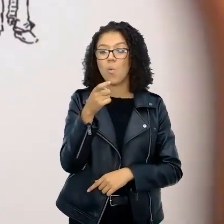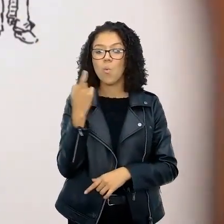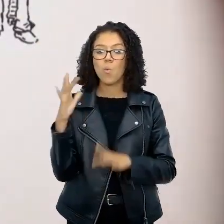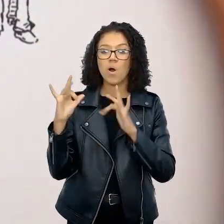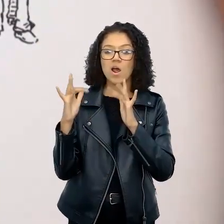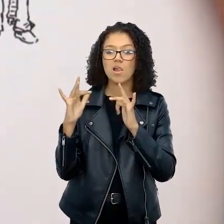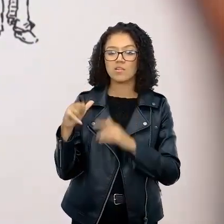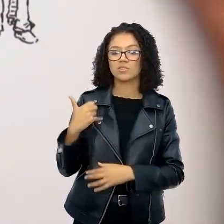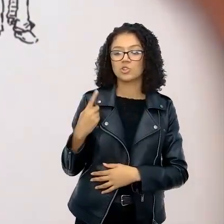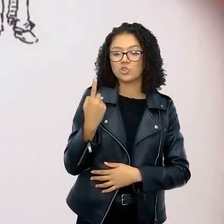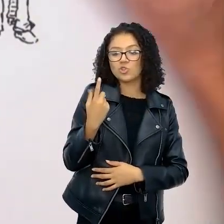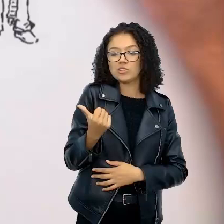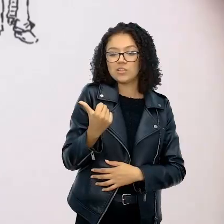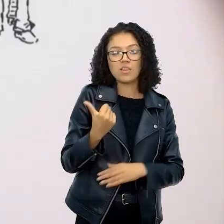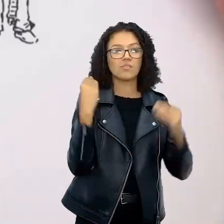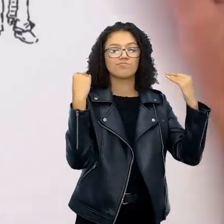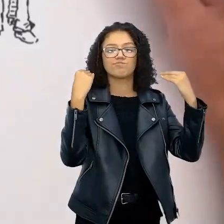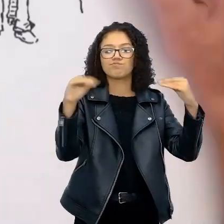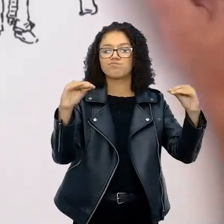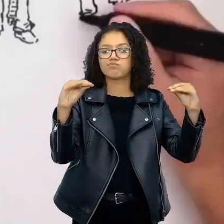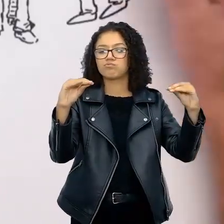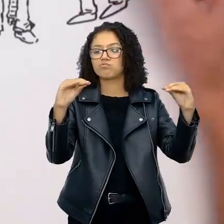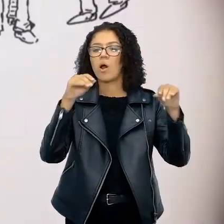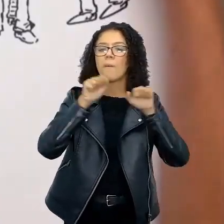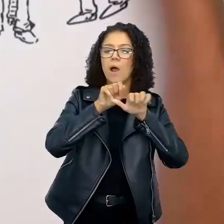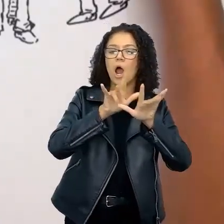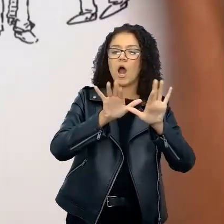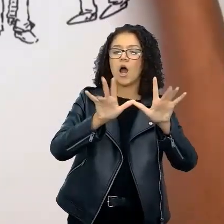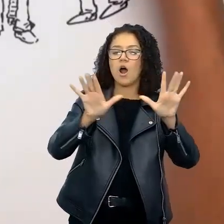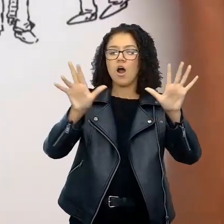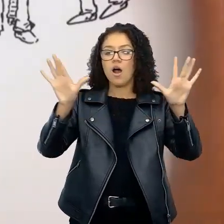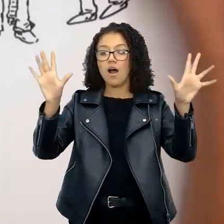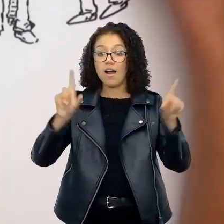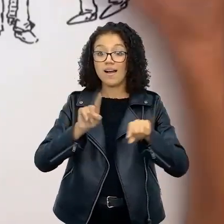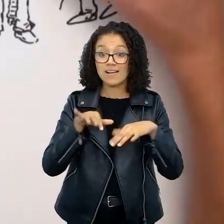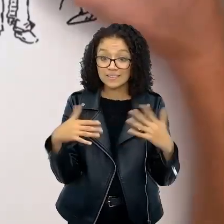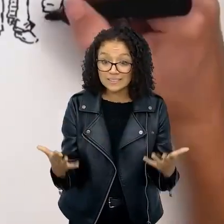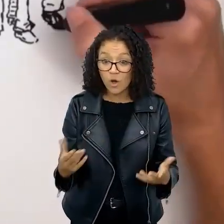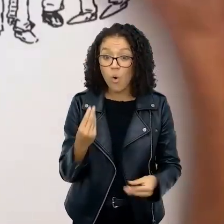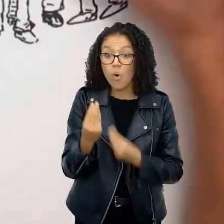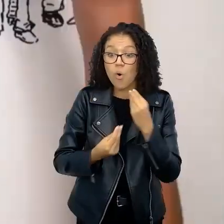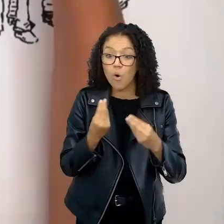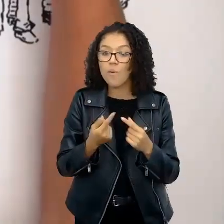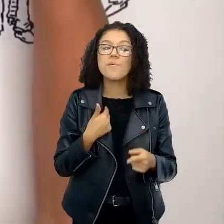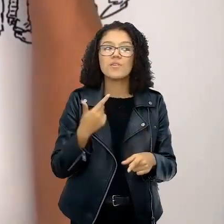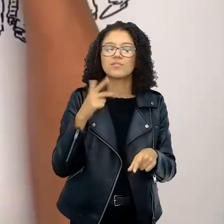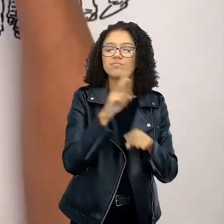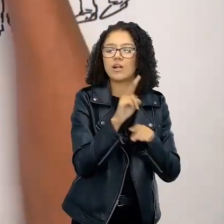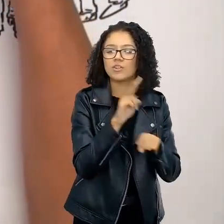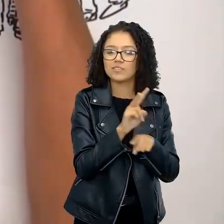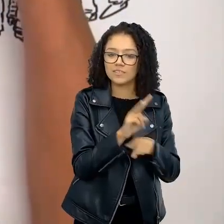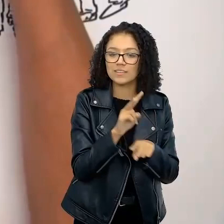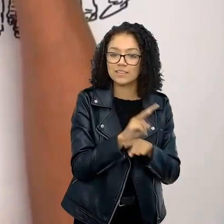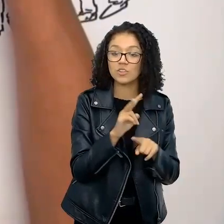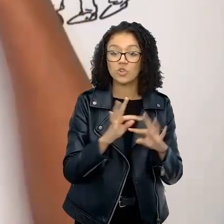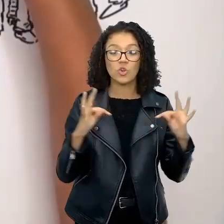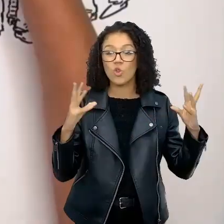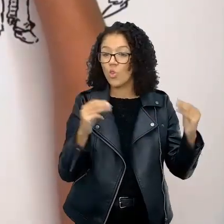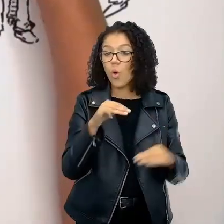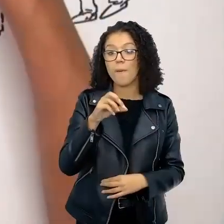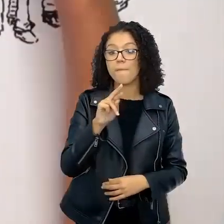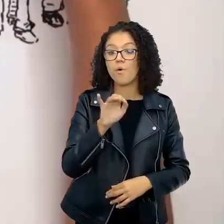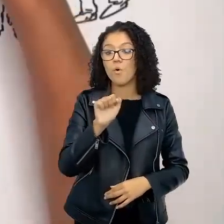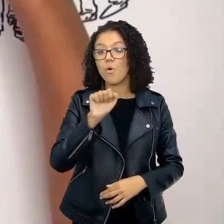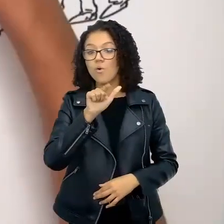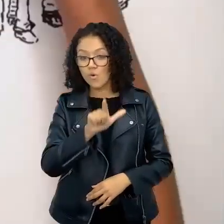de 16 anos. Para proteger essa adolescente de tamanha exposição e garantir sua integridade física e moral, a escola, com o